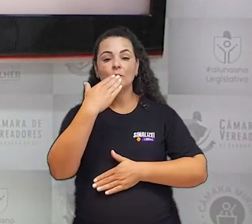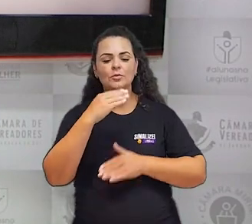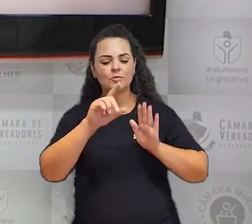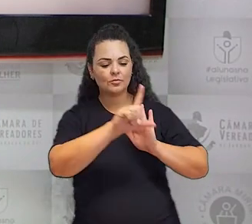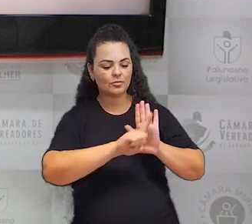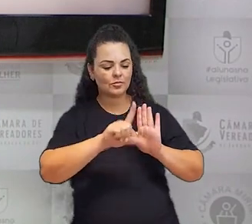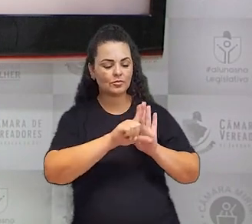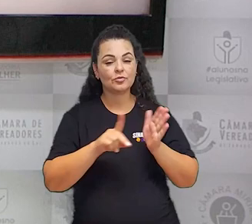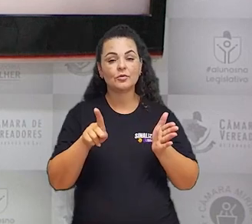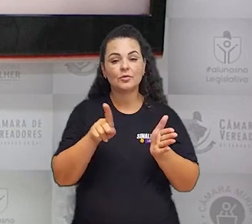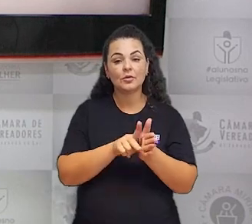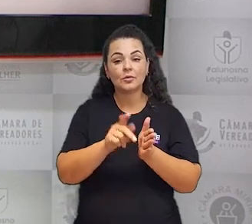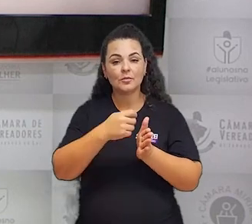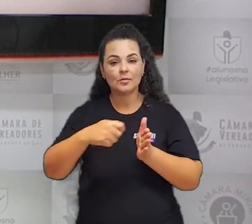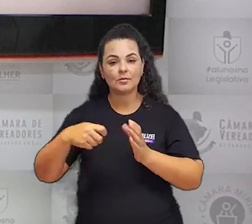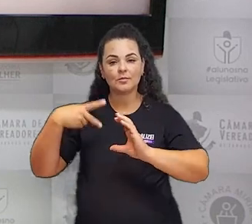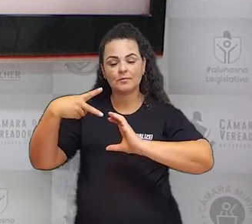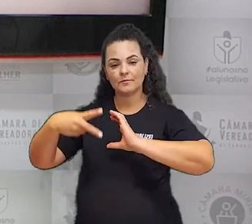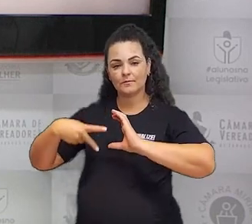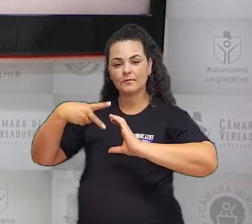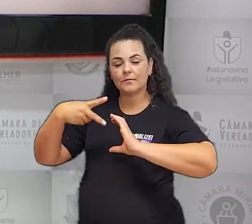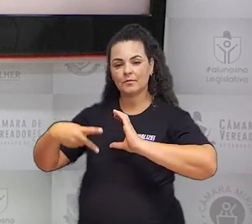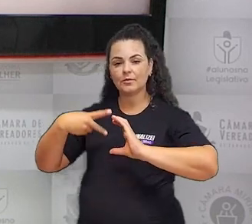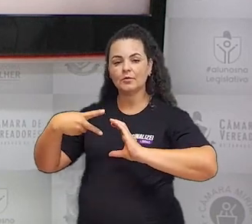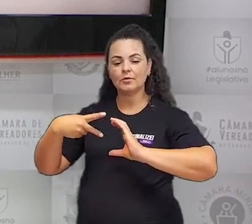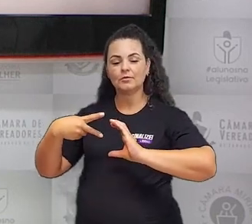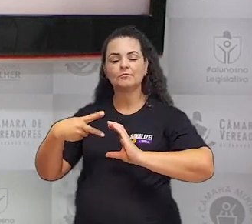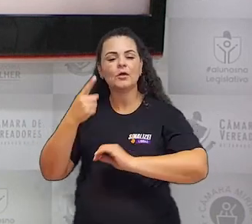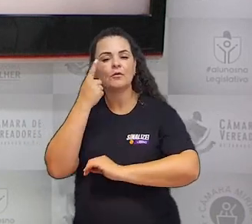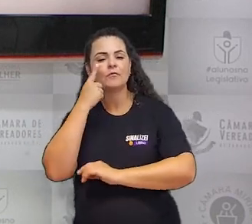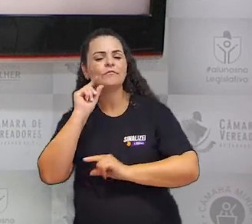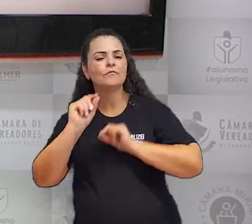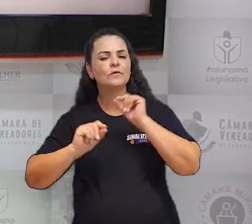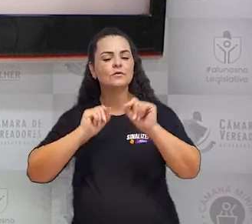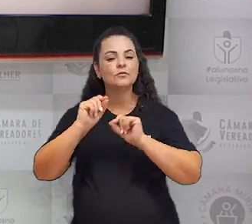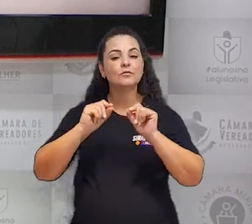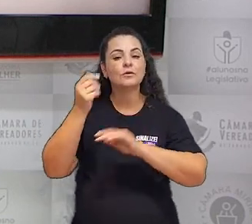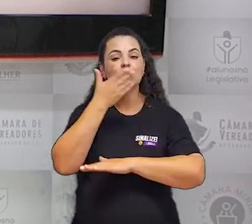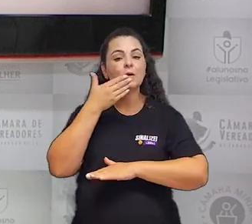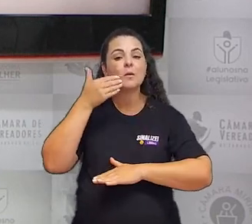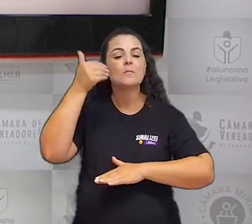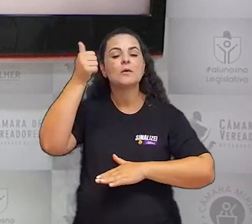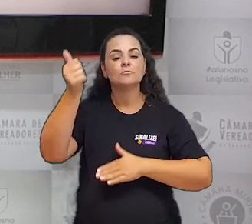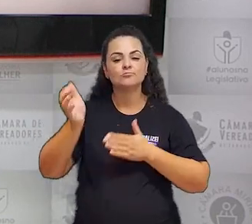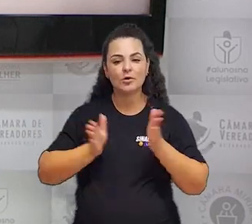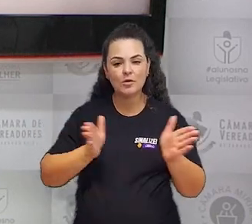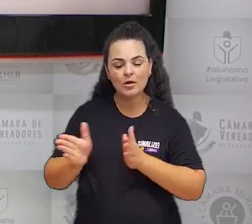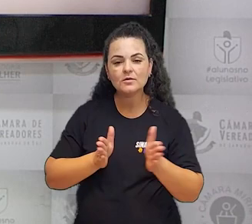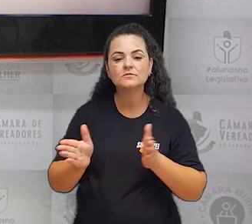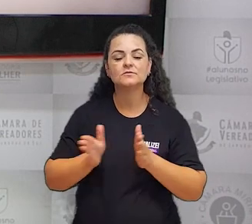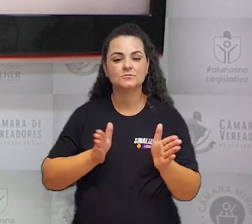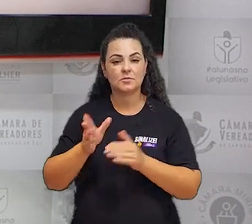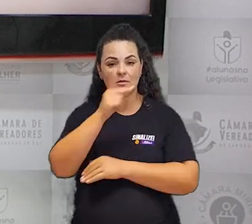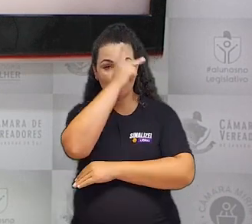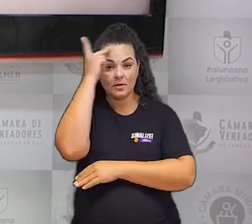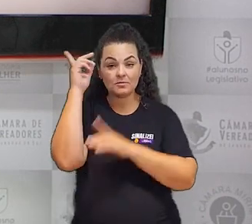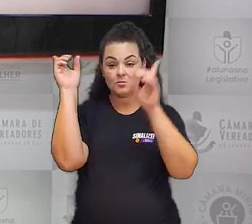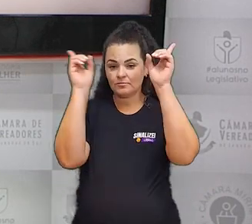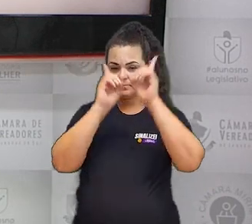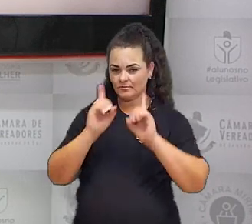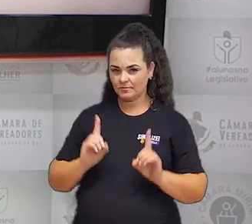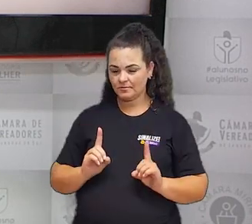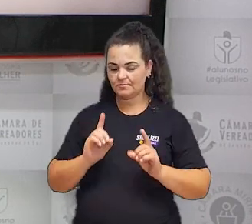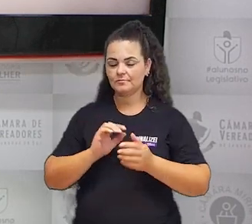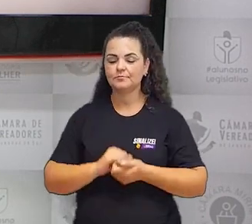uma indicação Legislativa foi protocolada na Câmara de Vereadores visando melhorar a acessibilidade e acomodação